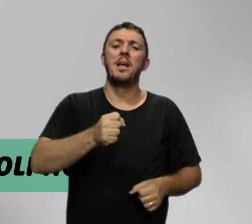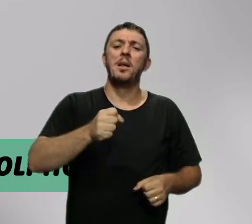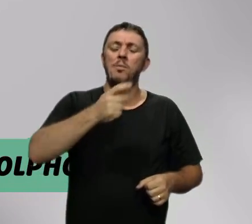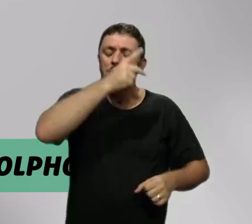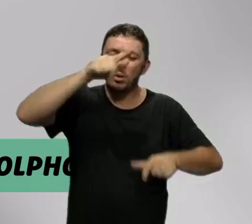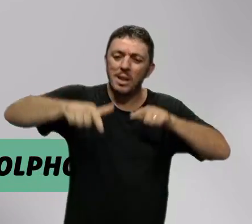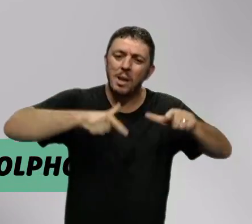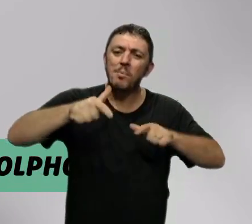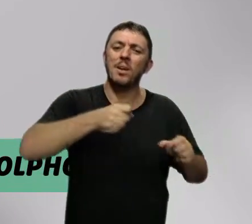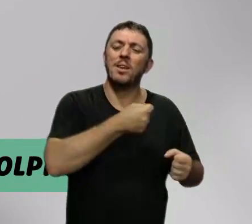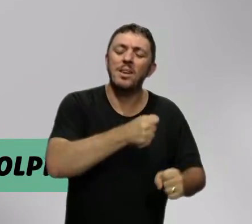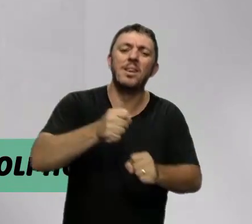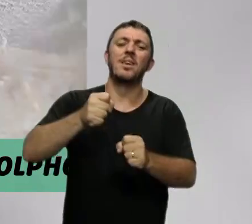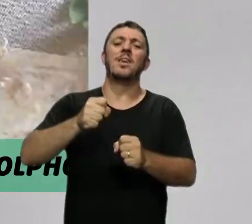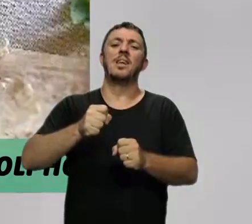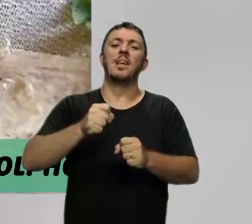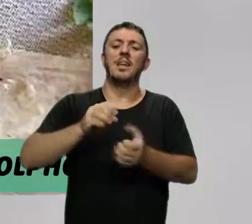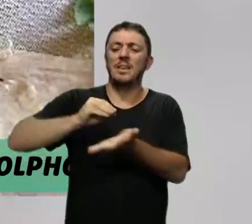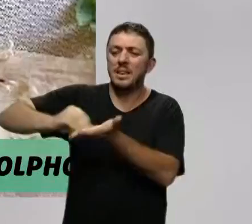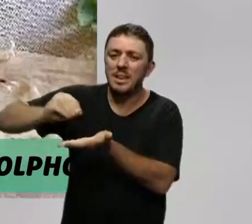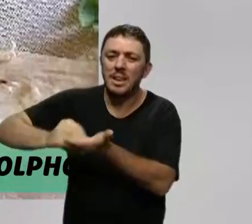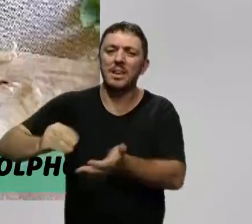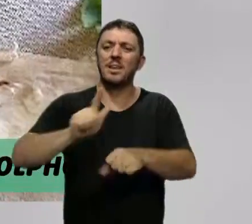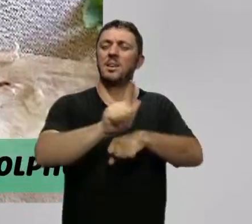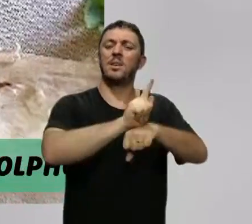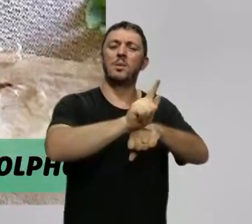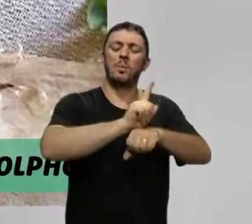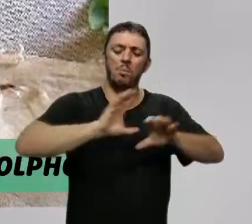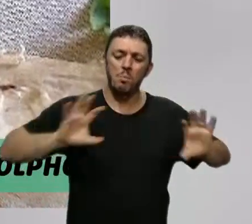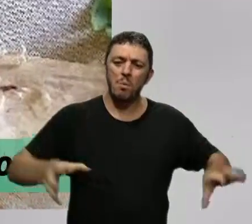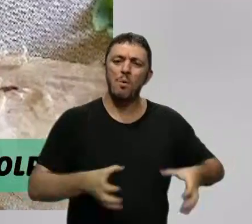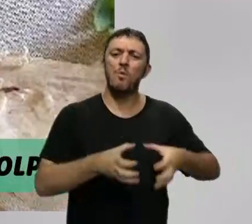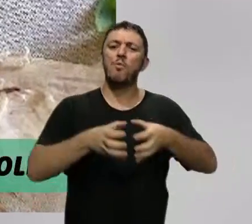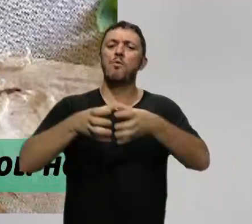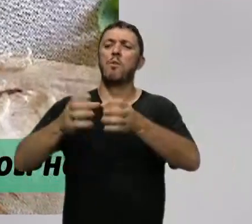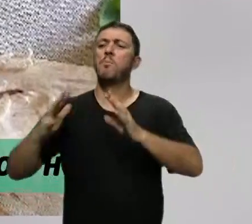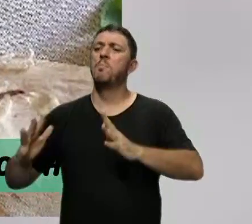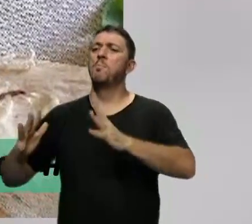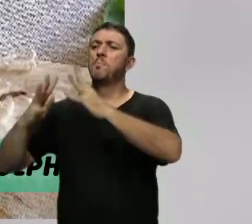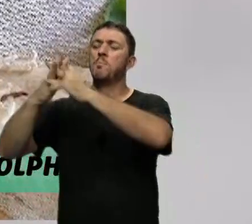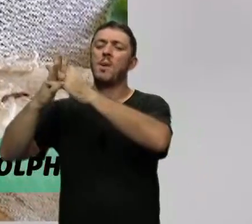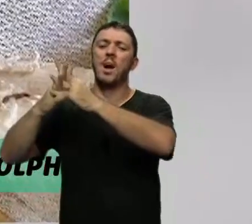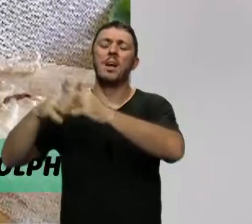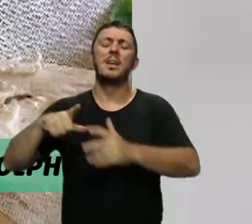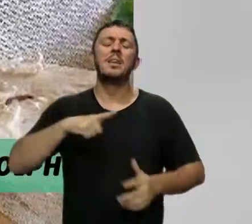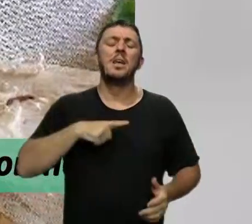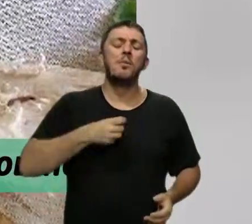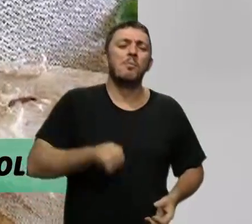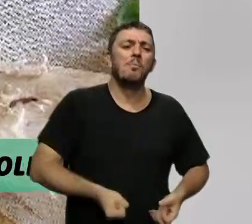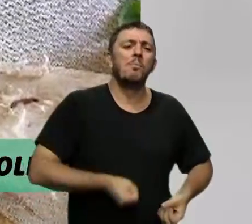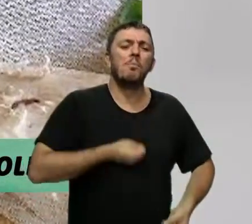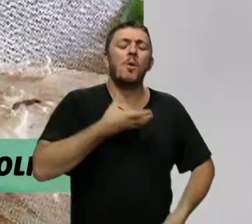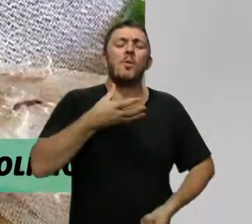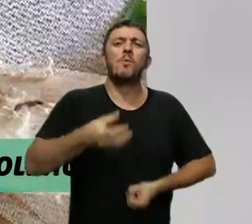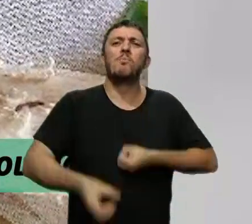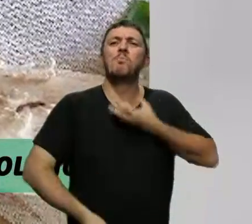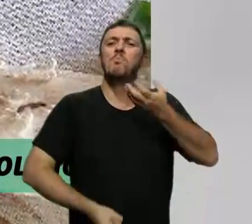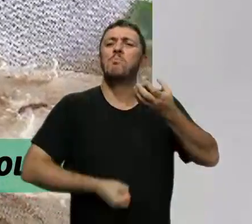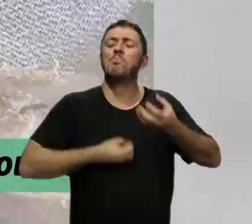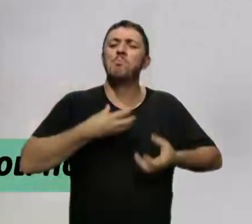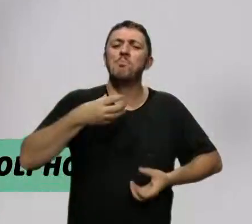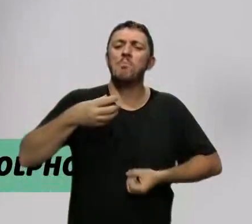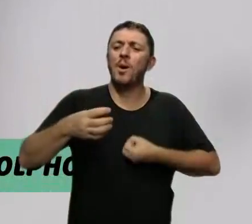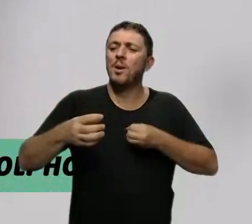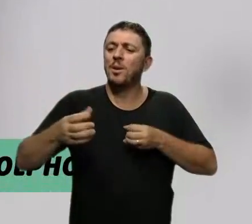auxiliar administrativa e gestão. Fomos embalados pela narração de uma poesia, ao mesmo tempo em que a poesia do lugar nos